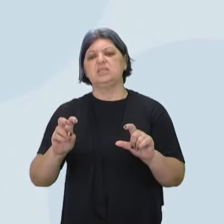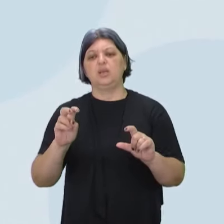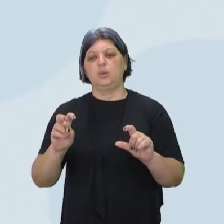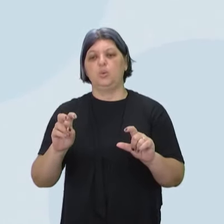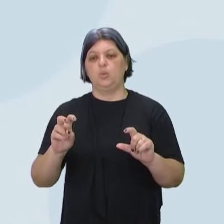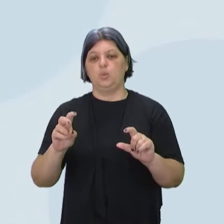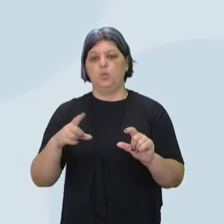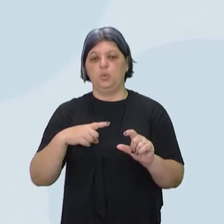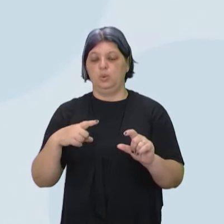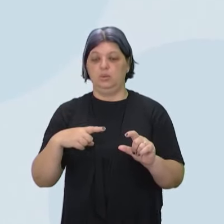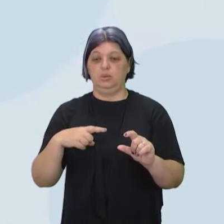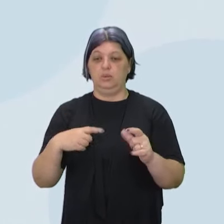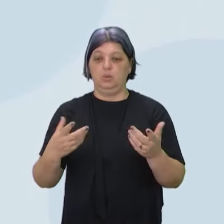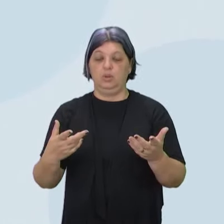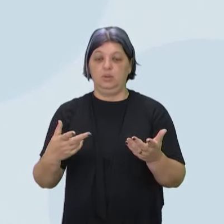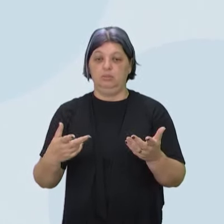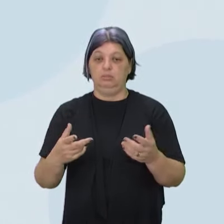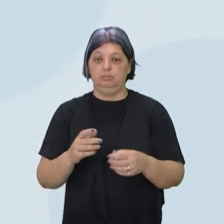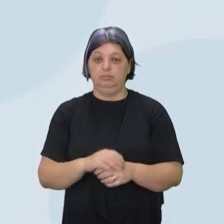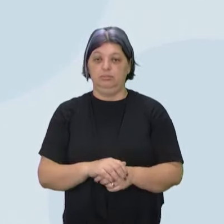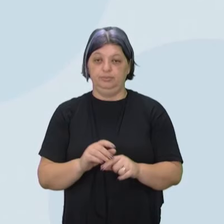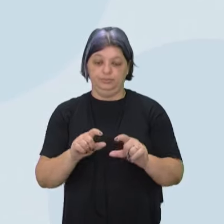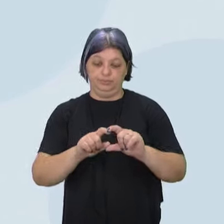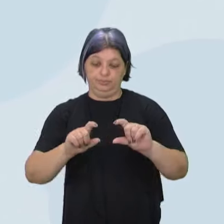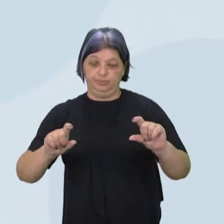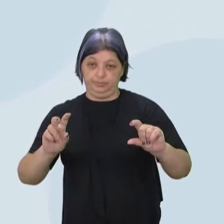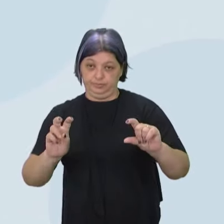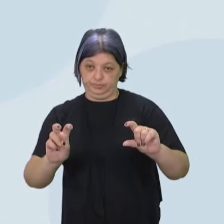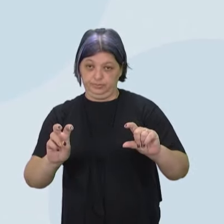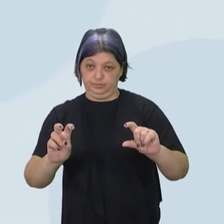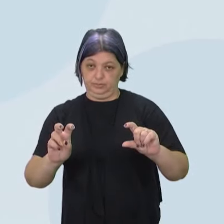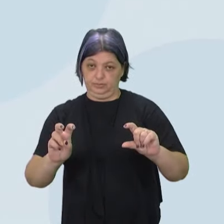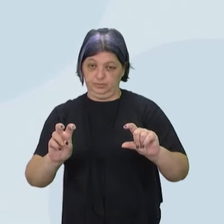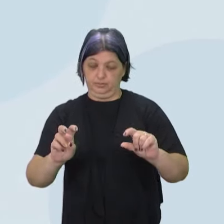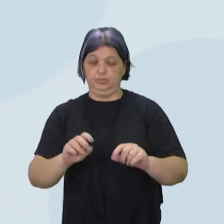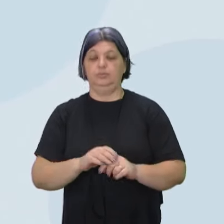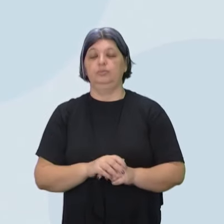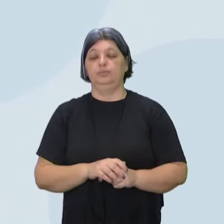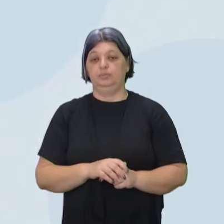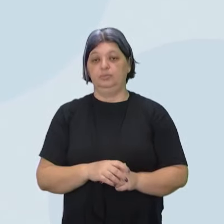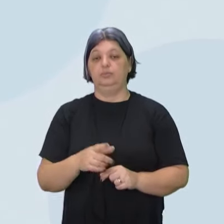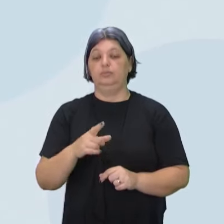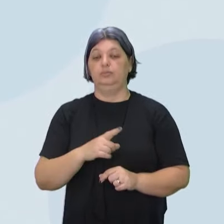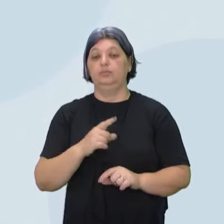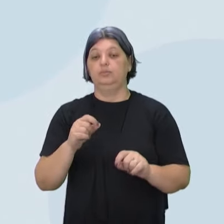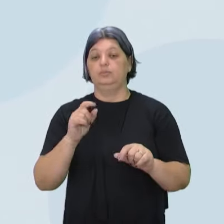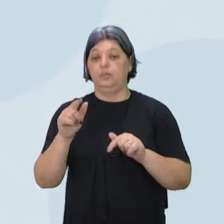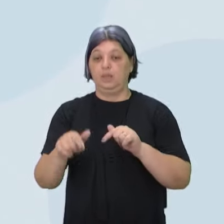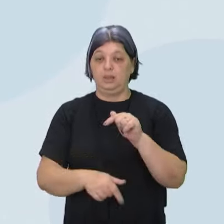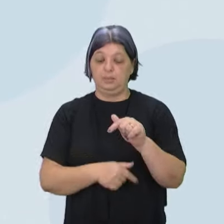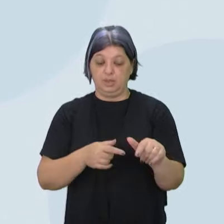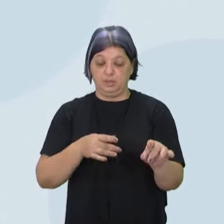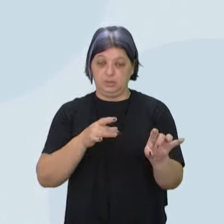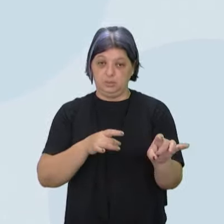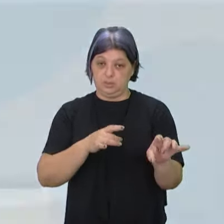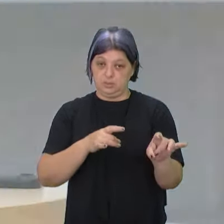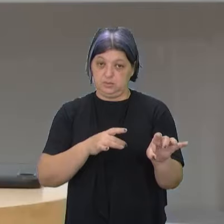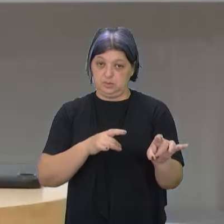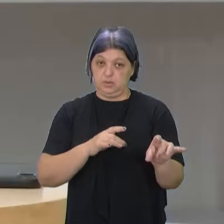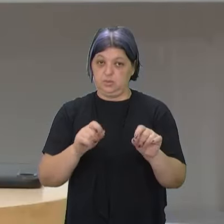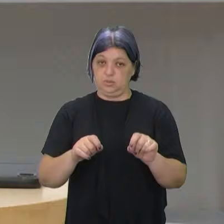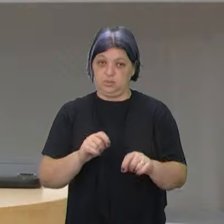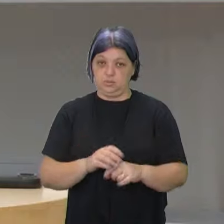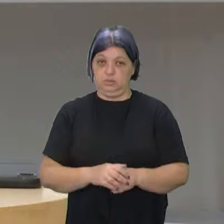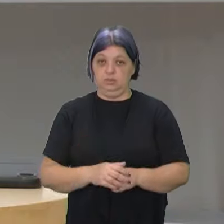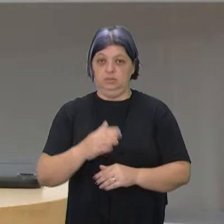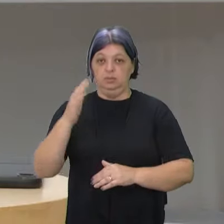nós temos aí no box número 5? No box de número 5, a gente vai trabalhar especificamente, pessoal, com